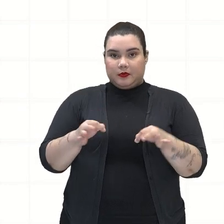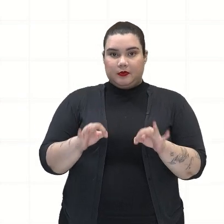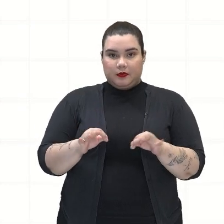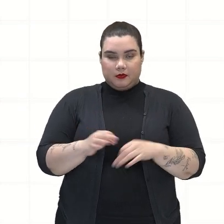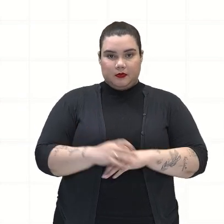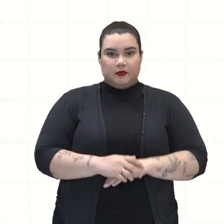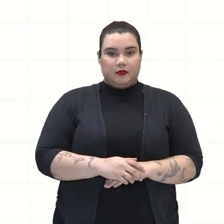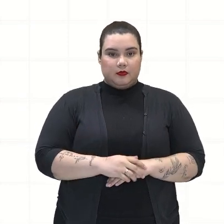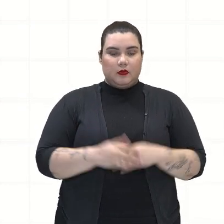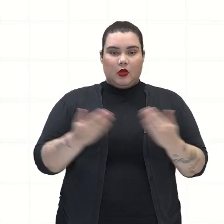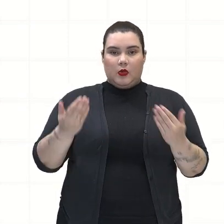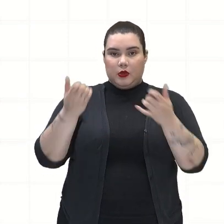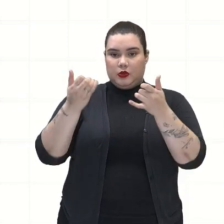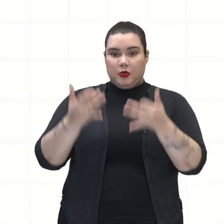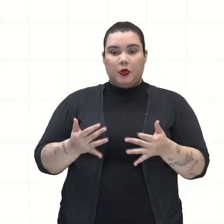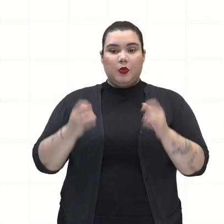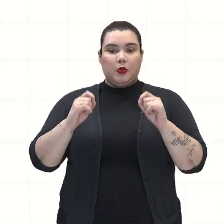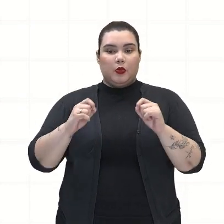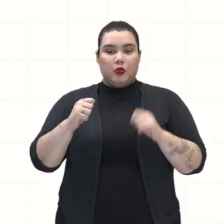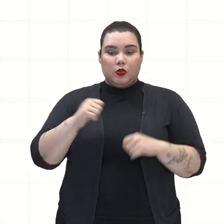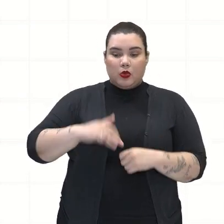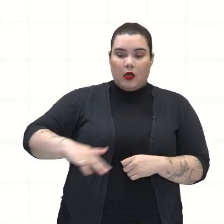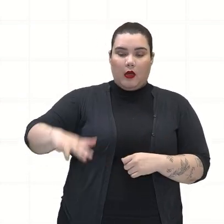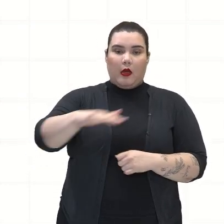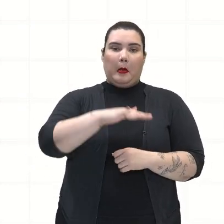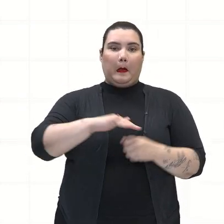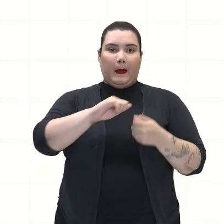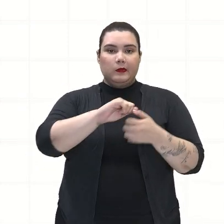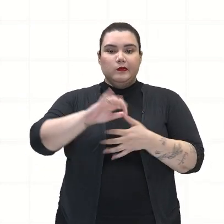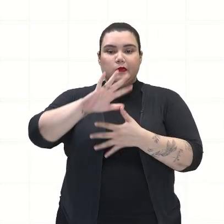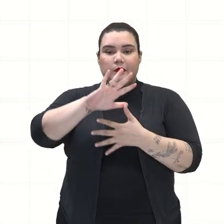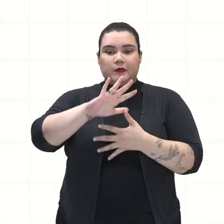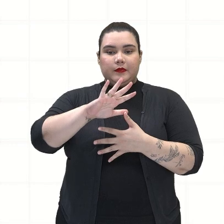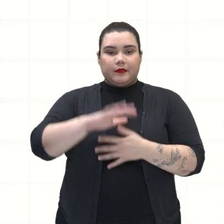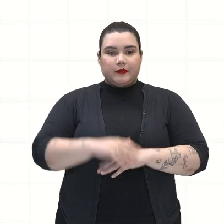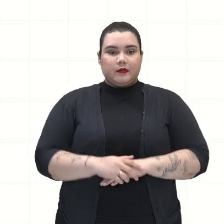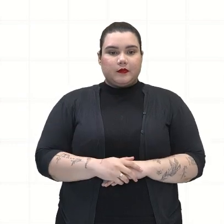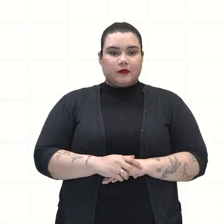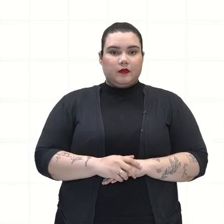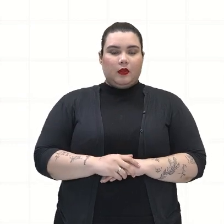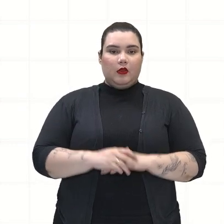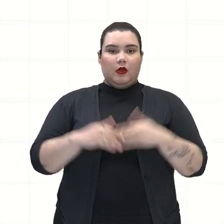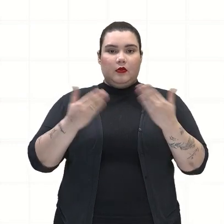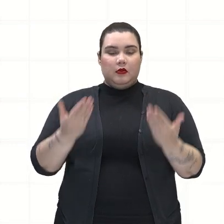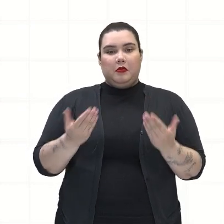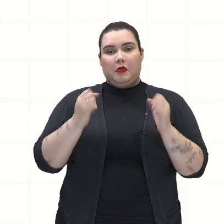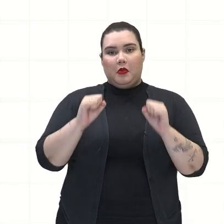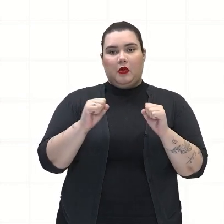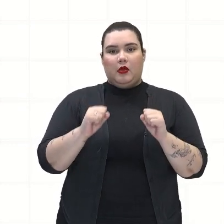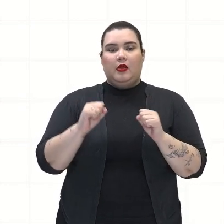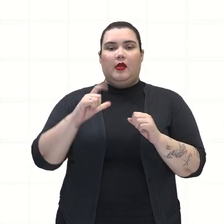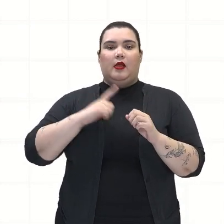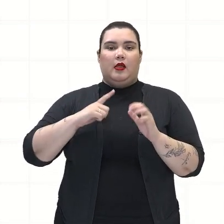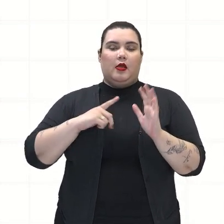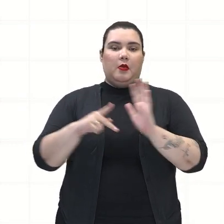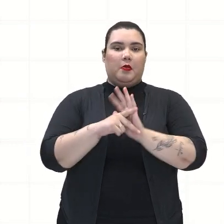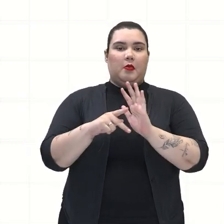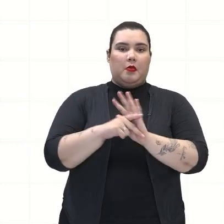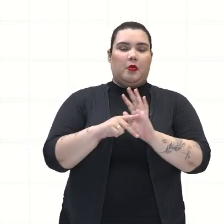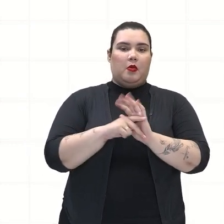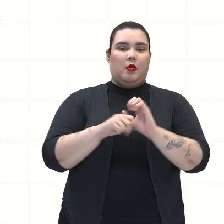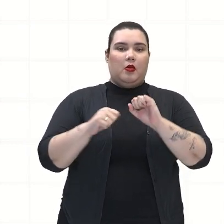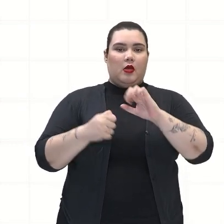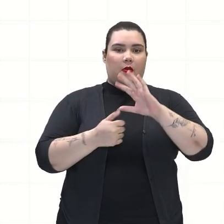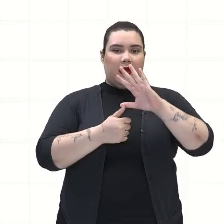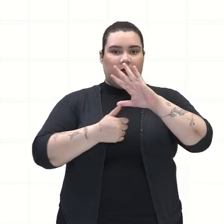está falando de todo o continente americano, tá bom? Seja o América do Norte, seja a América Central